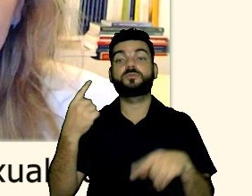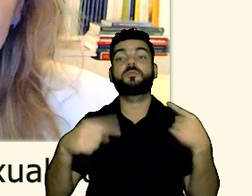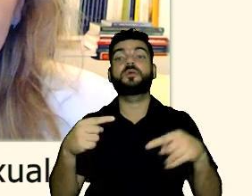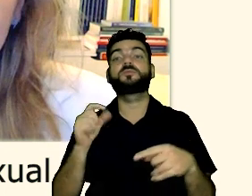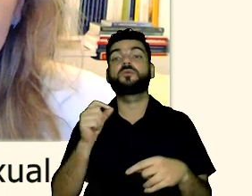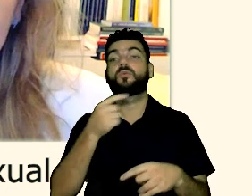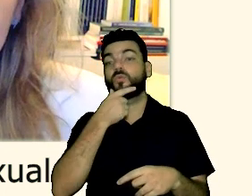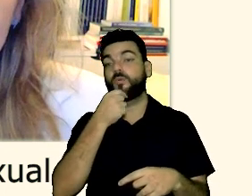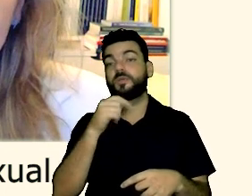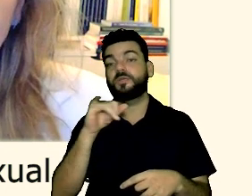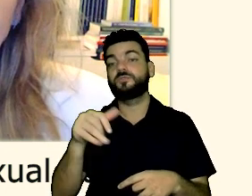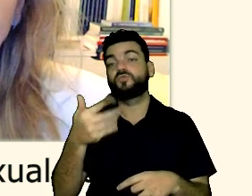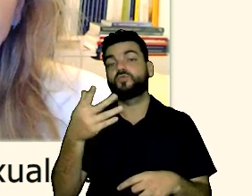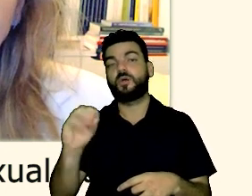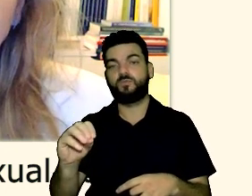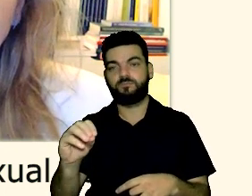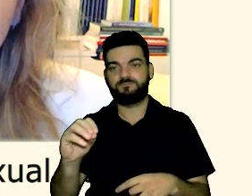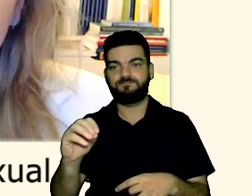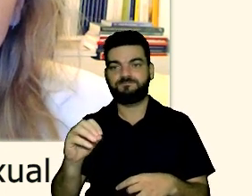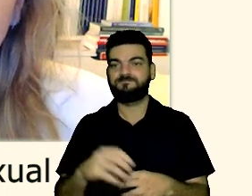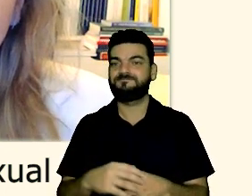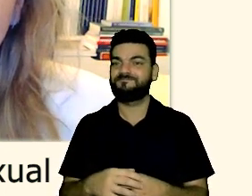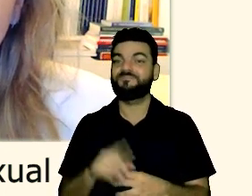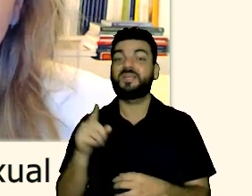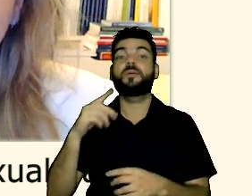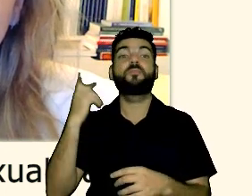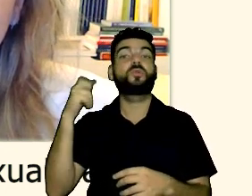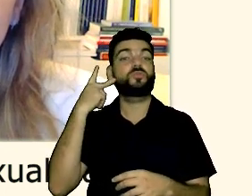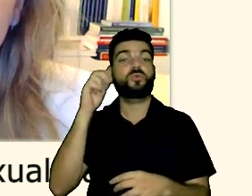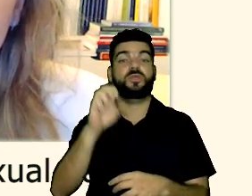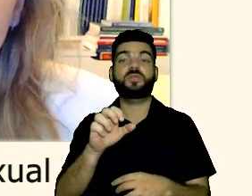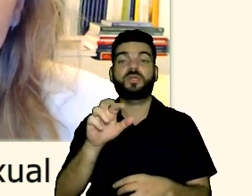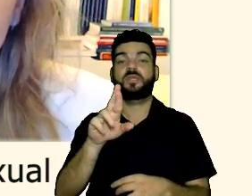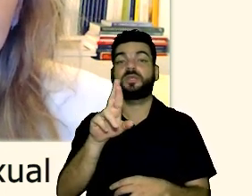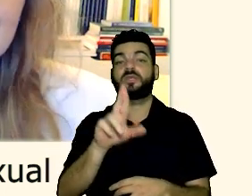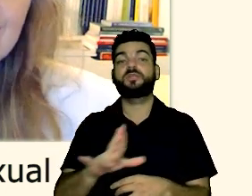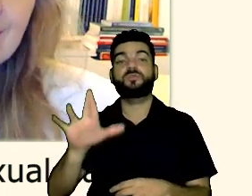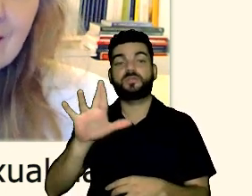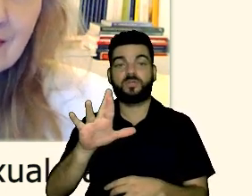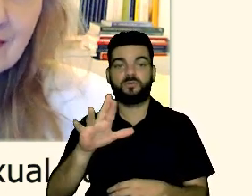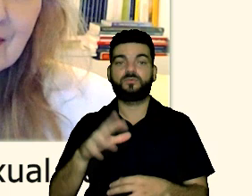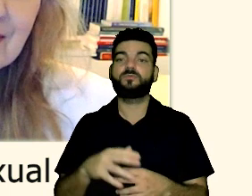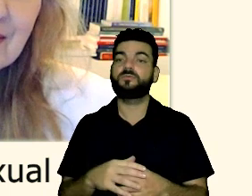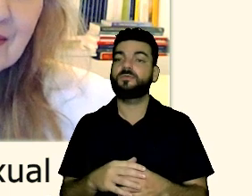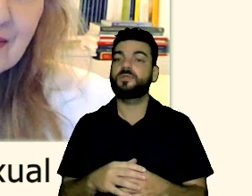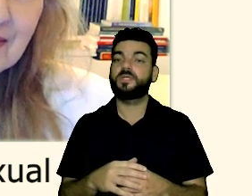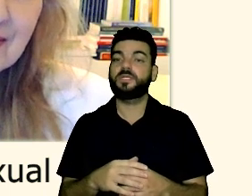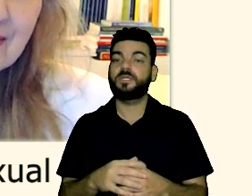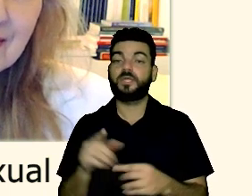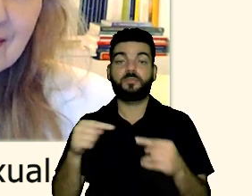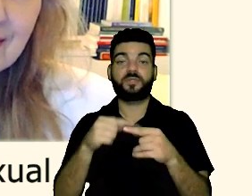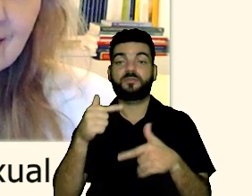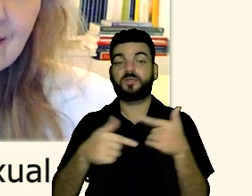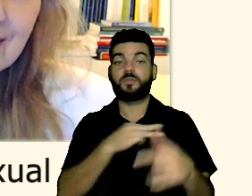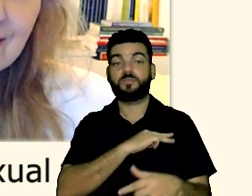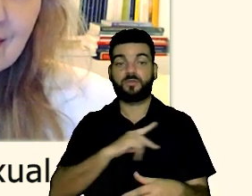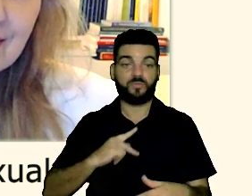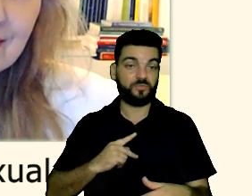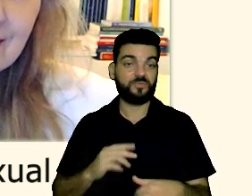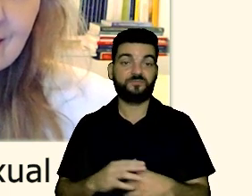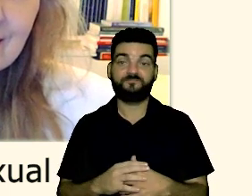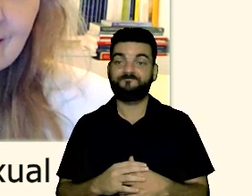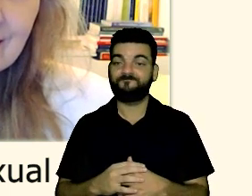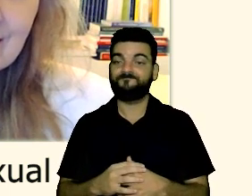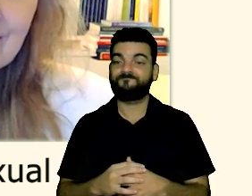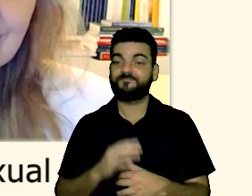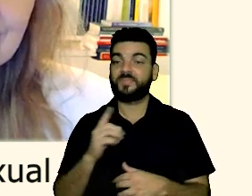Paulo, que é diretora do Núcleo de Ingresso e Acompanhamento Profissional e também nossa colega na comissão. E, por fim, o debatedor será o Dr. João Francisco Bezerra